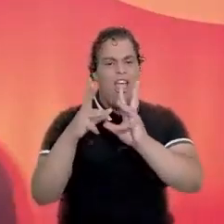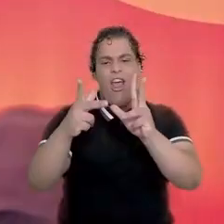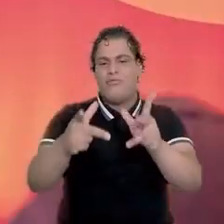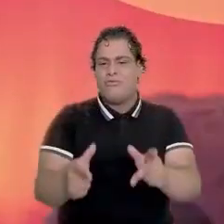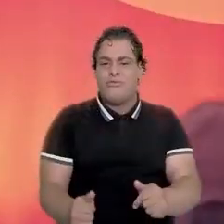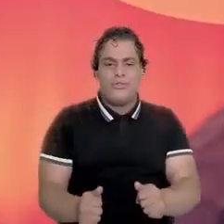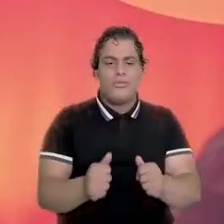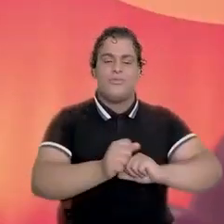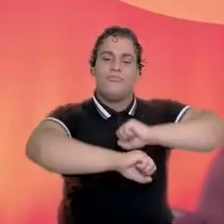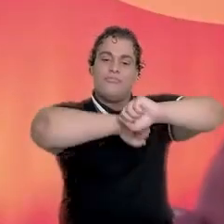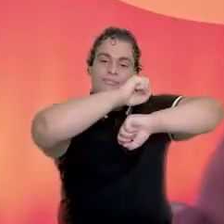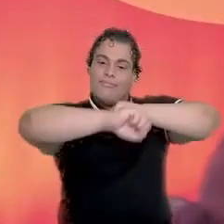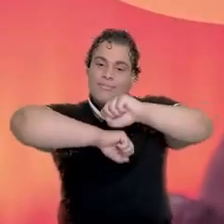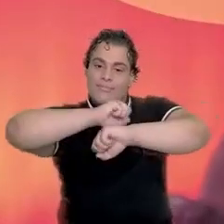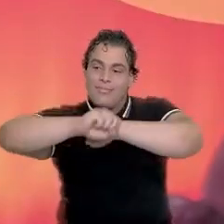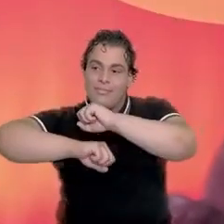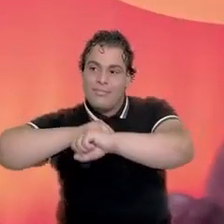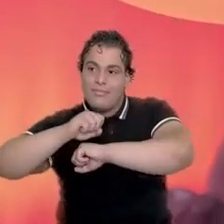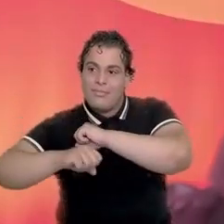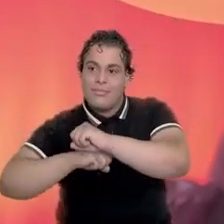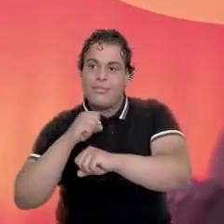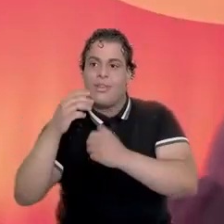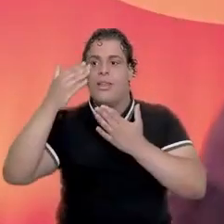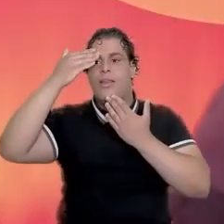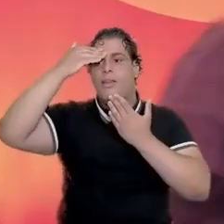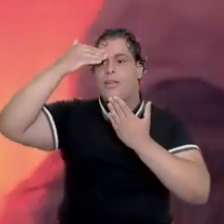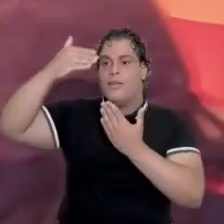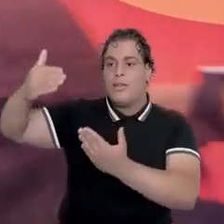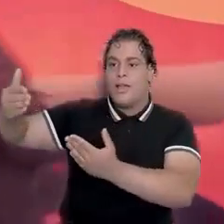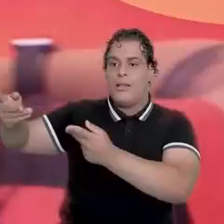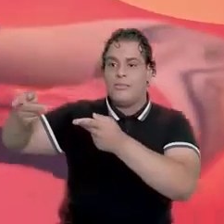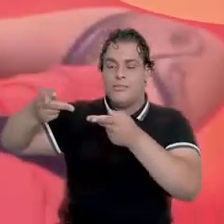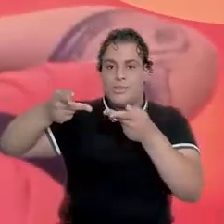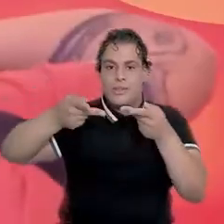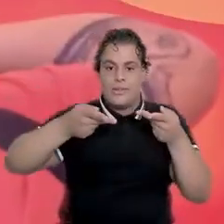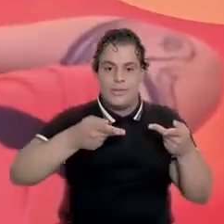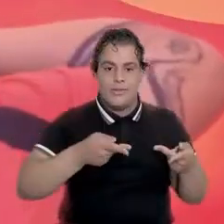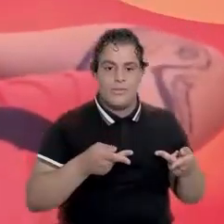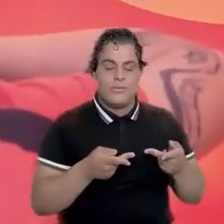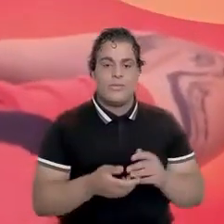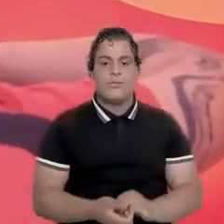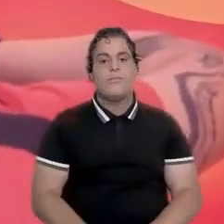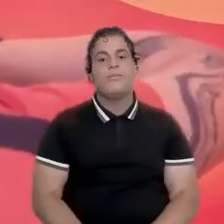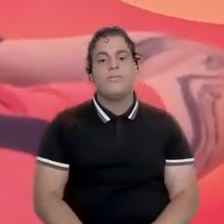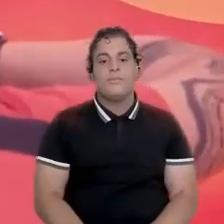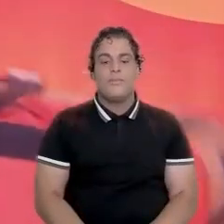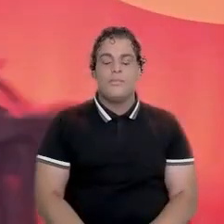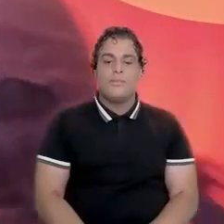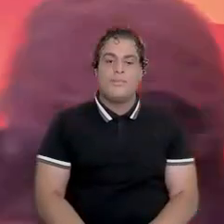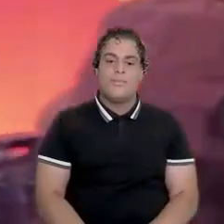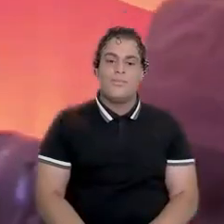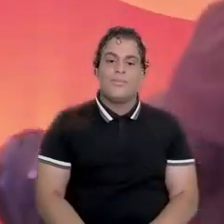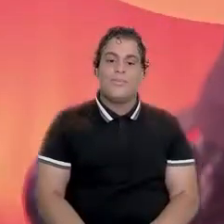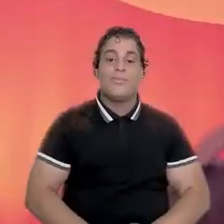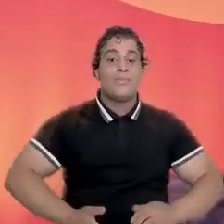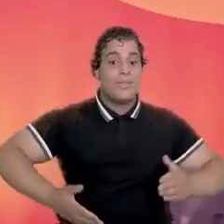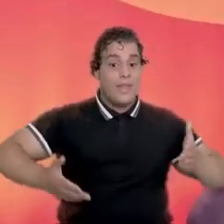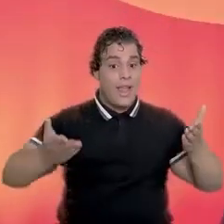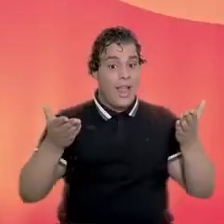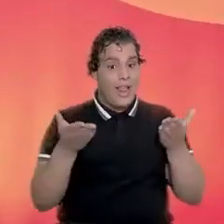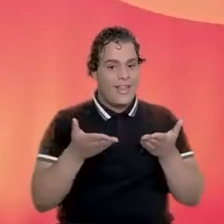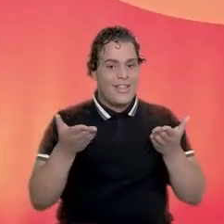os organizadores. França, gratidão pelo convite. Obrigada a todos que estão aqui. Então,